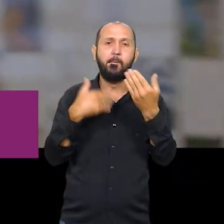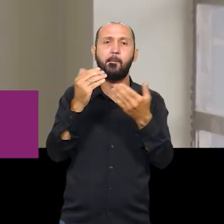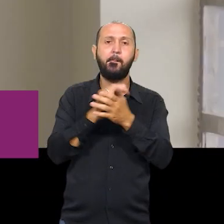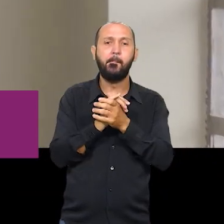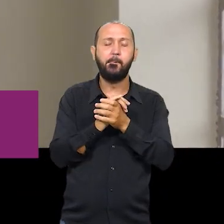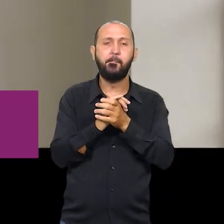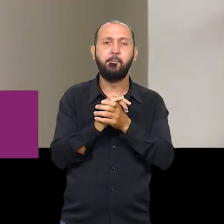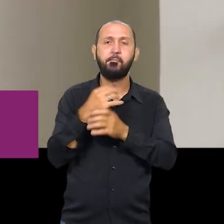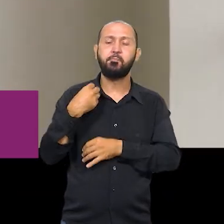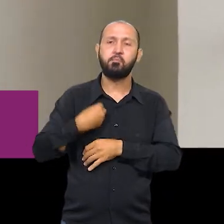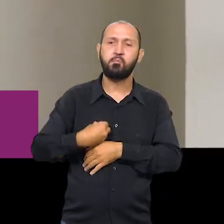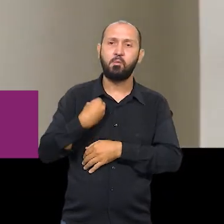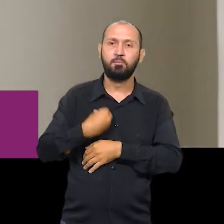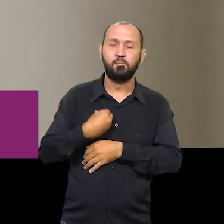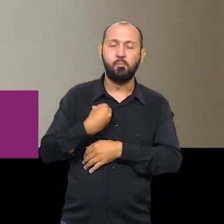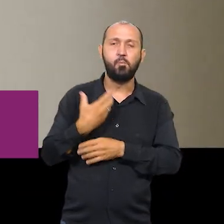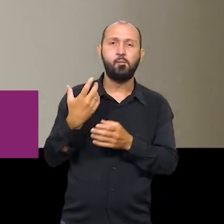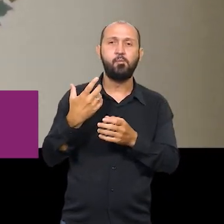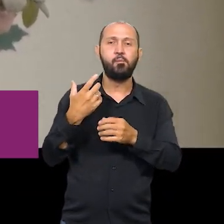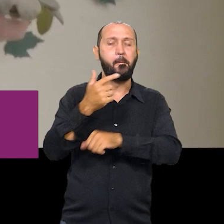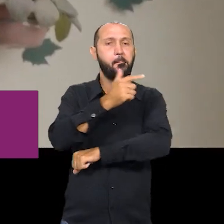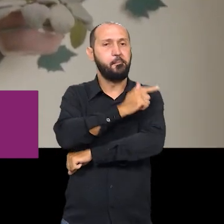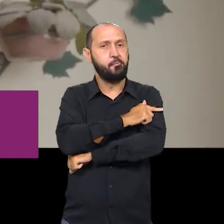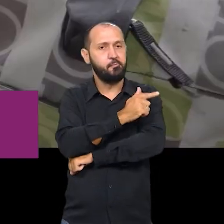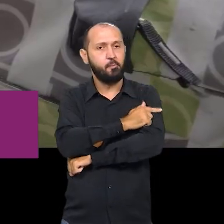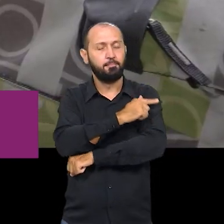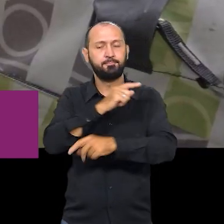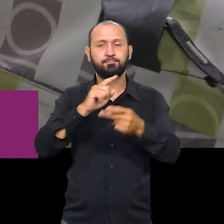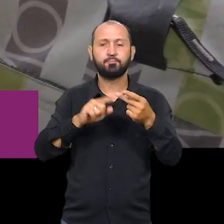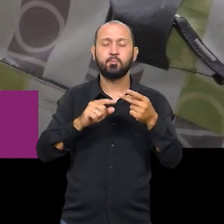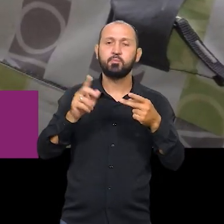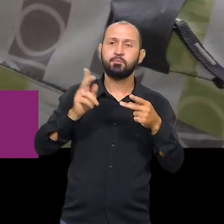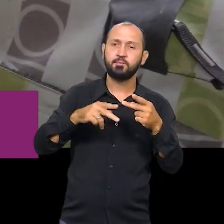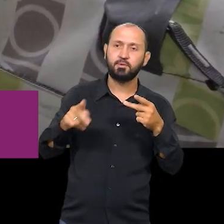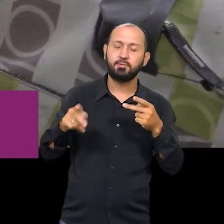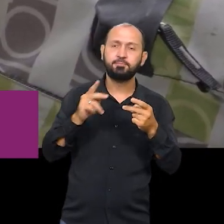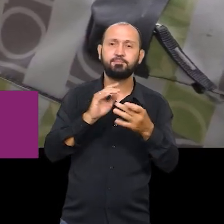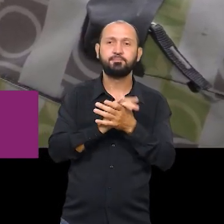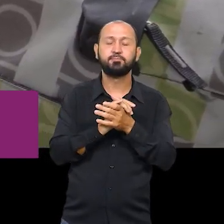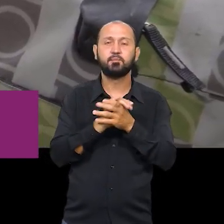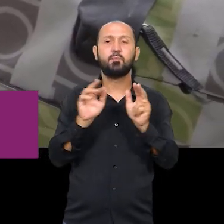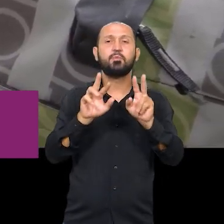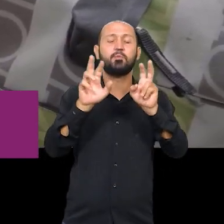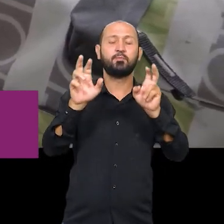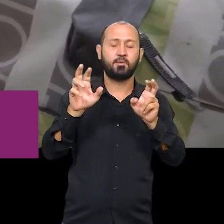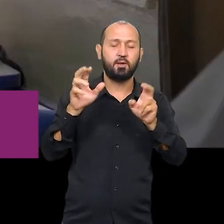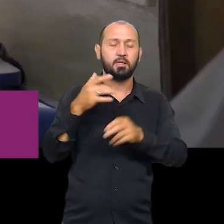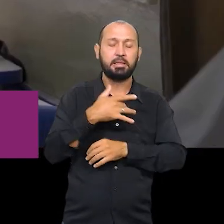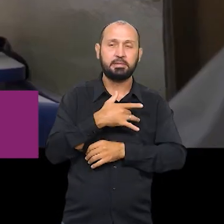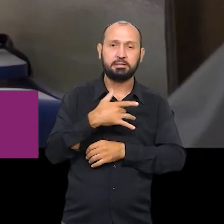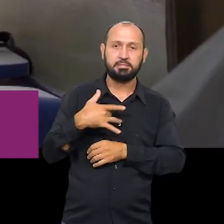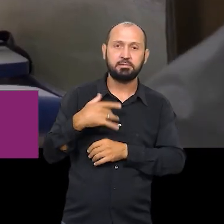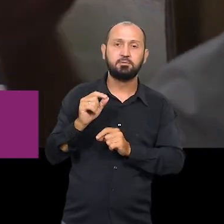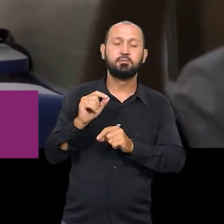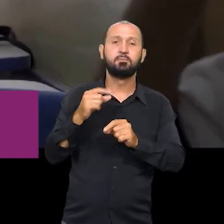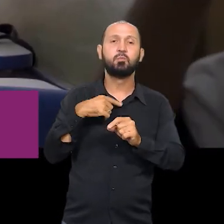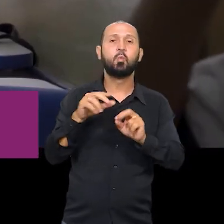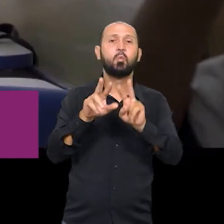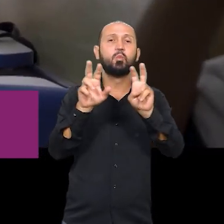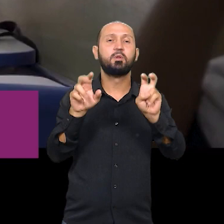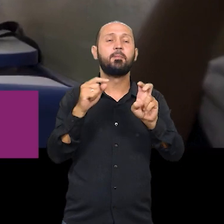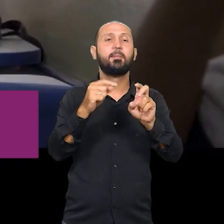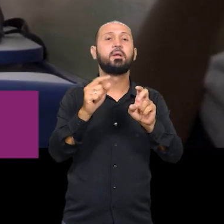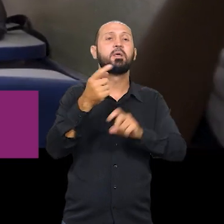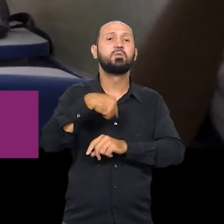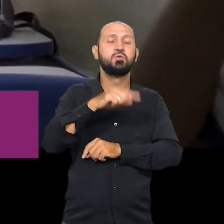da participação dos nossos gestores, dos professores, da área da saúde, no envolvimento com o tema, para que a gente